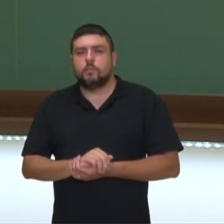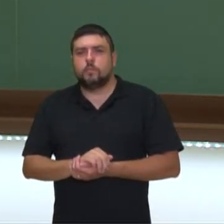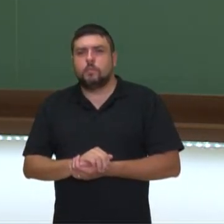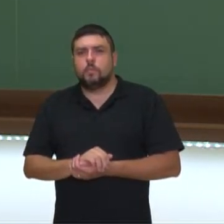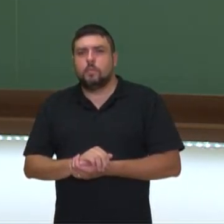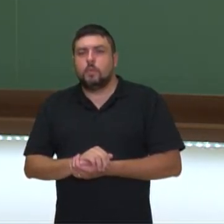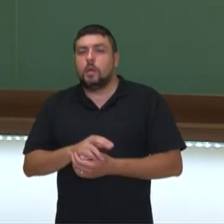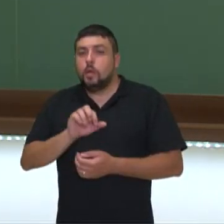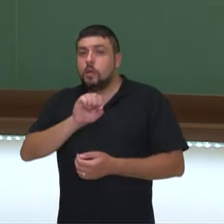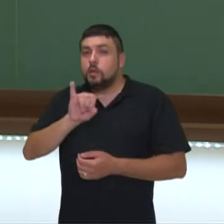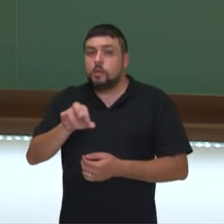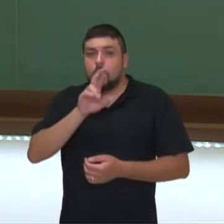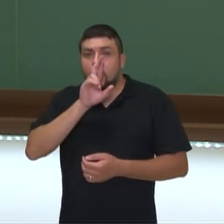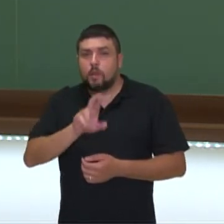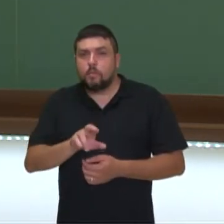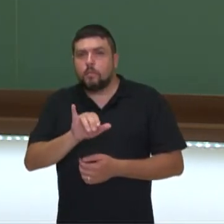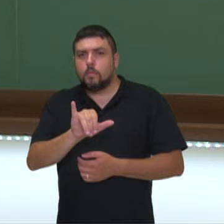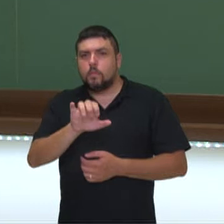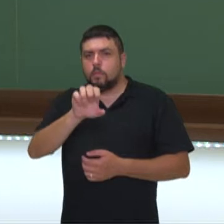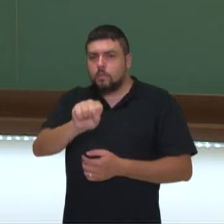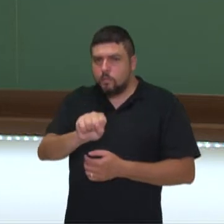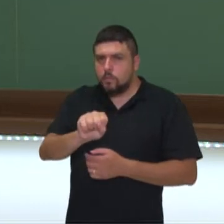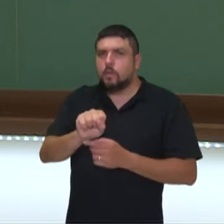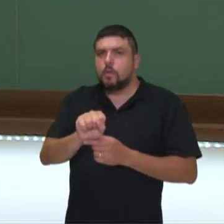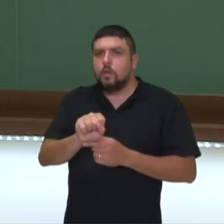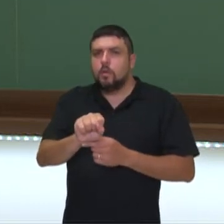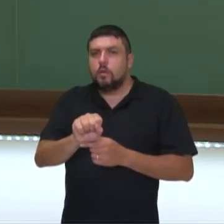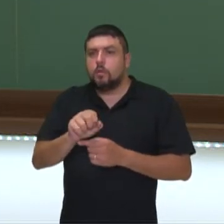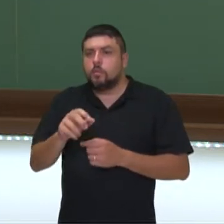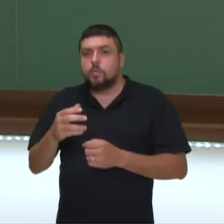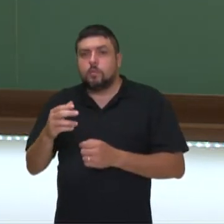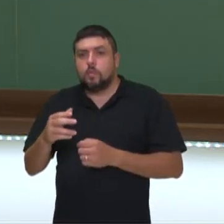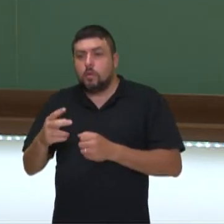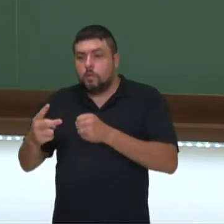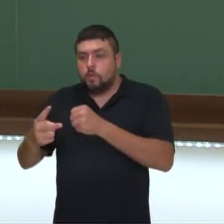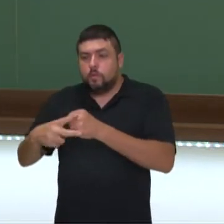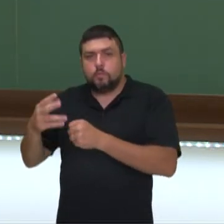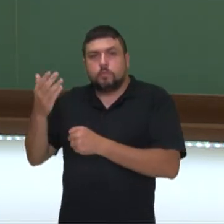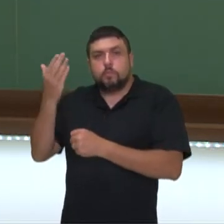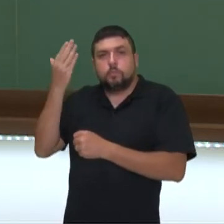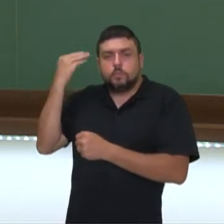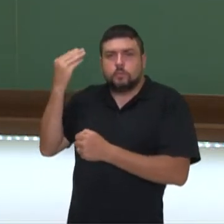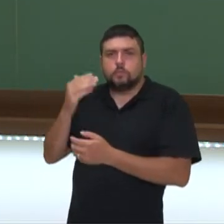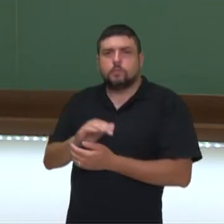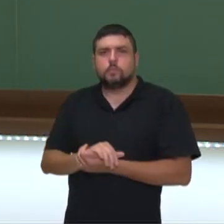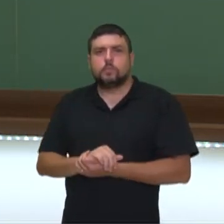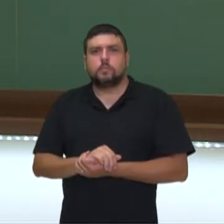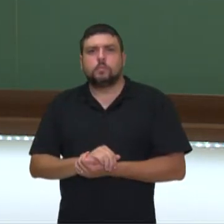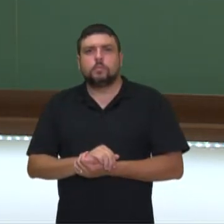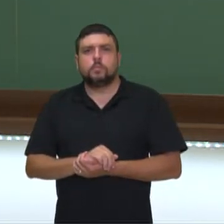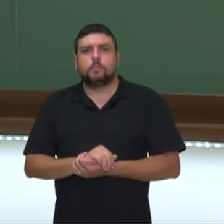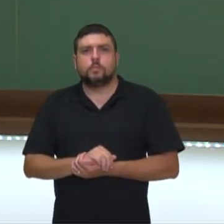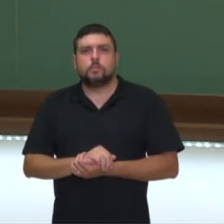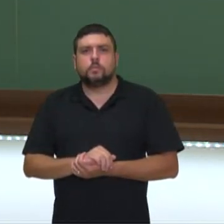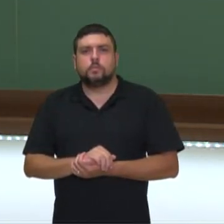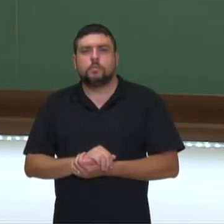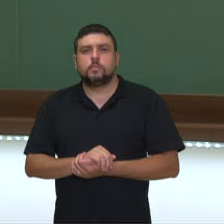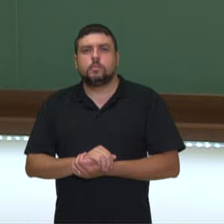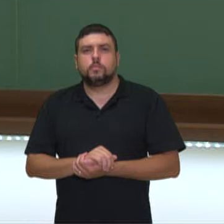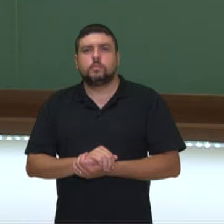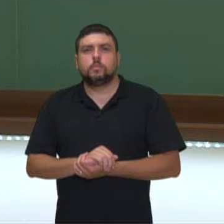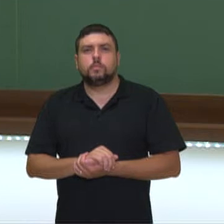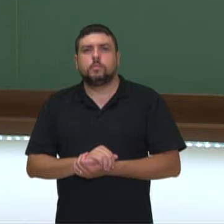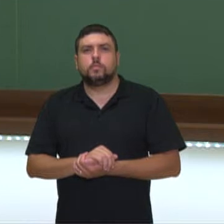did. Você conjuga o verbo no passado. O passado de cook é cooked. Ele é um verbo irregular, só por o